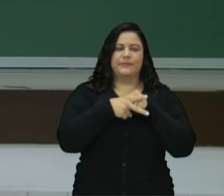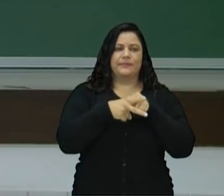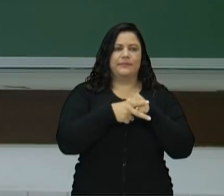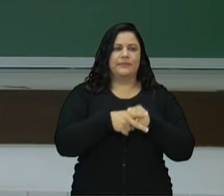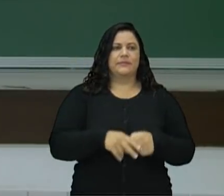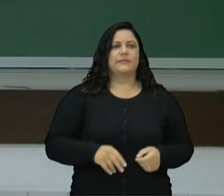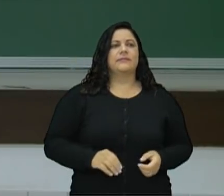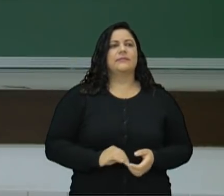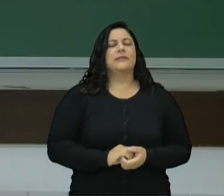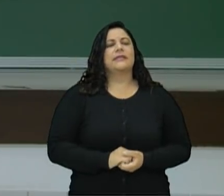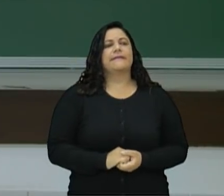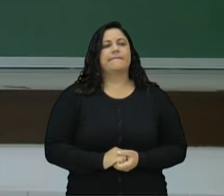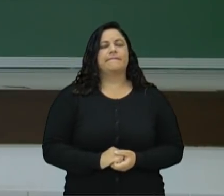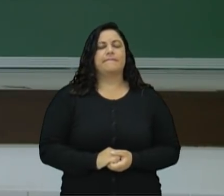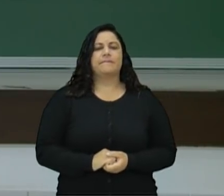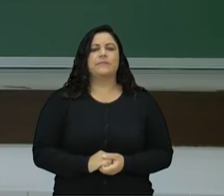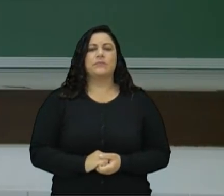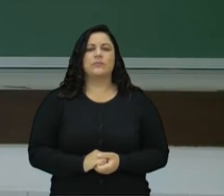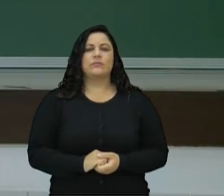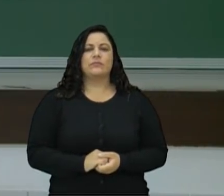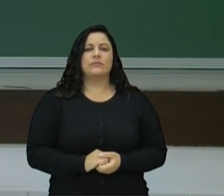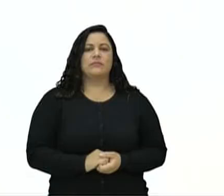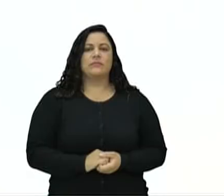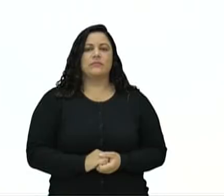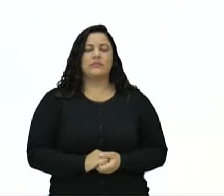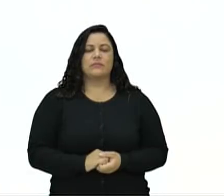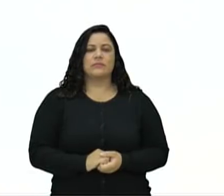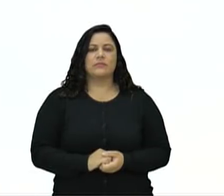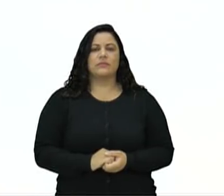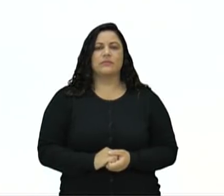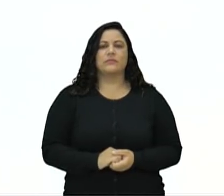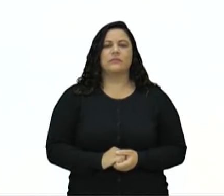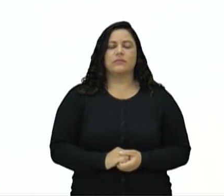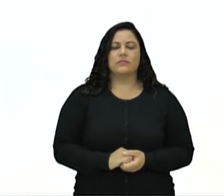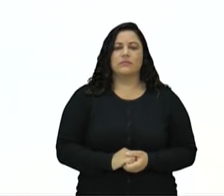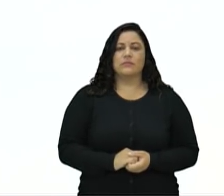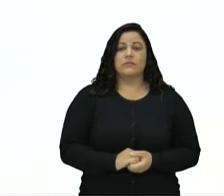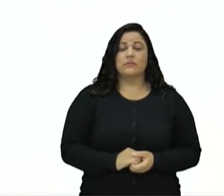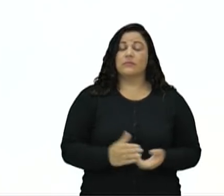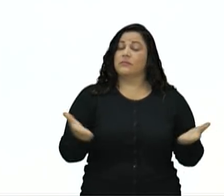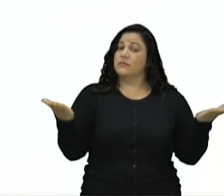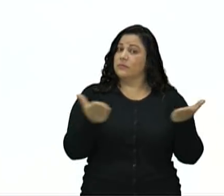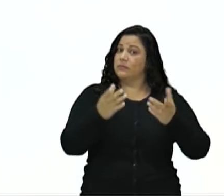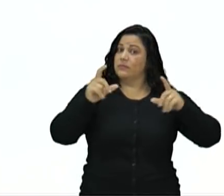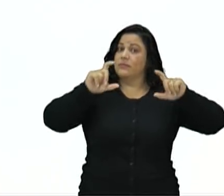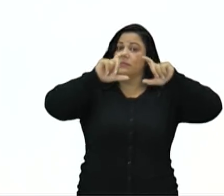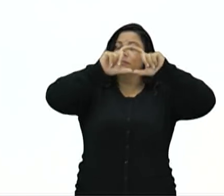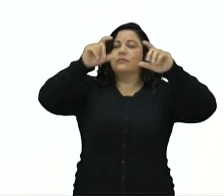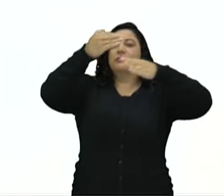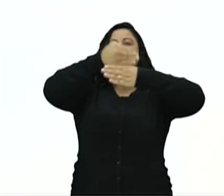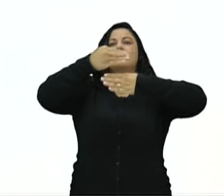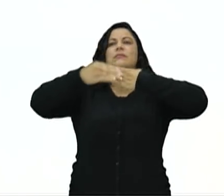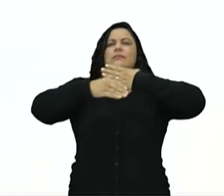pretérito imperfeito. Agora vamos observar aqui nesse próximo slide, né? Então a gente tem mais um fragmento que diz lá, na